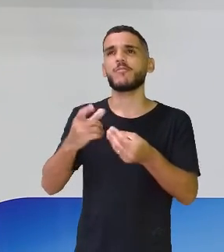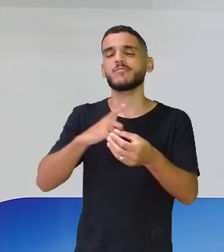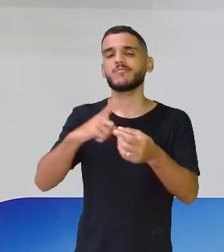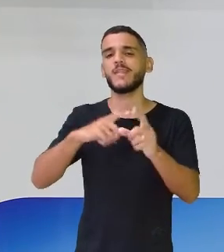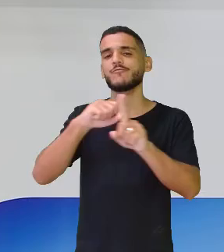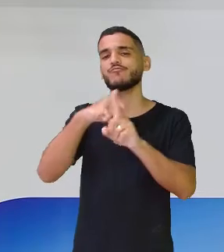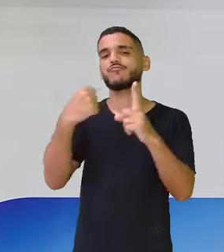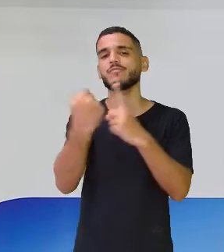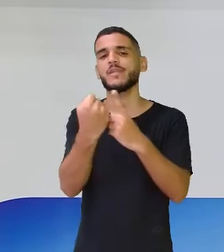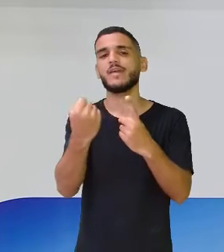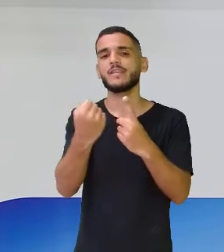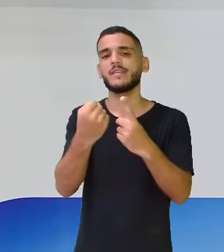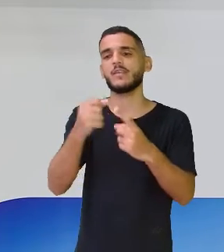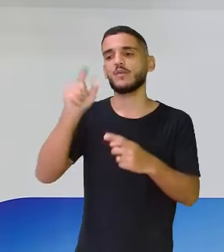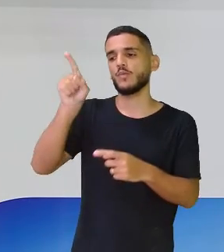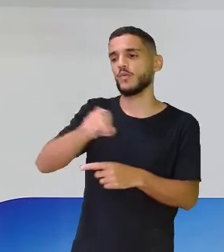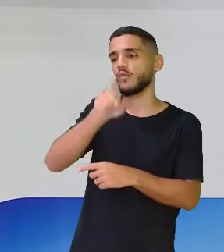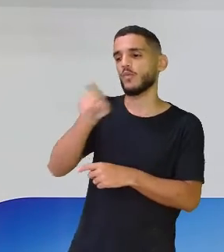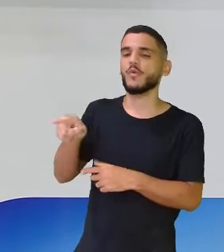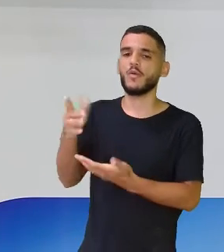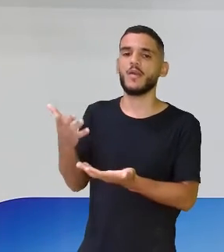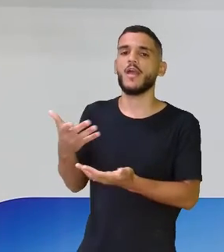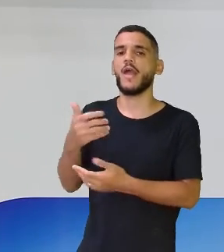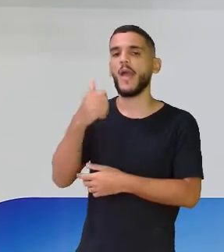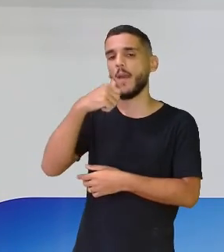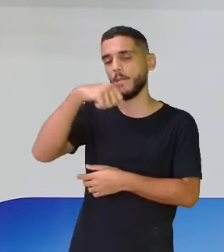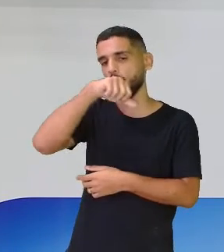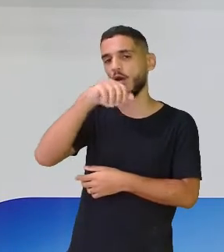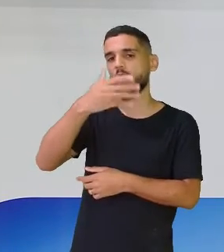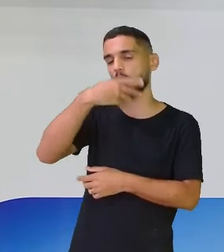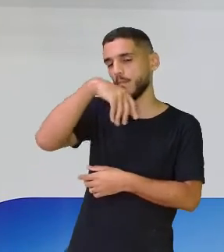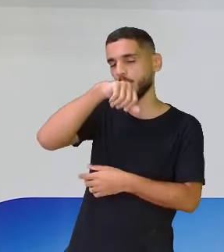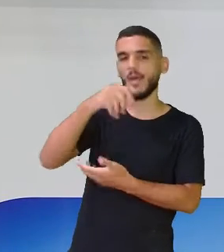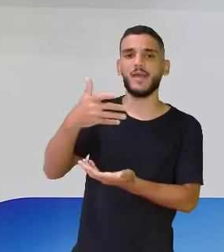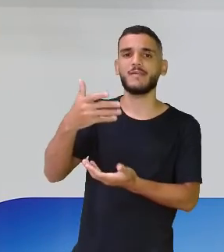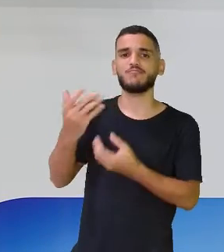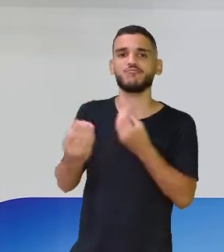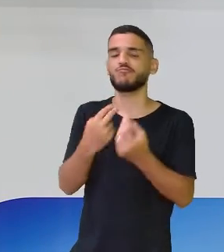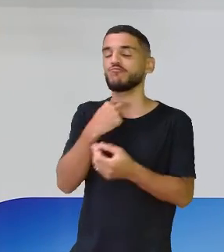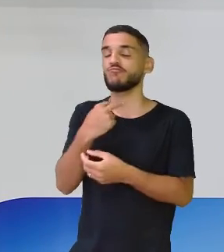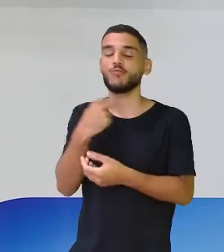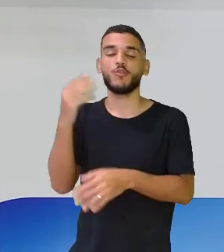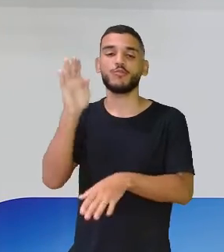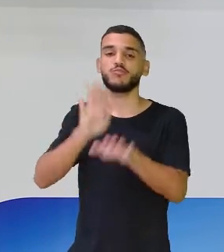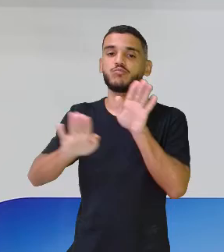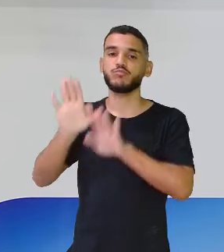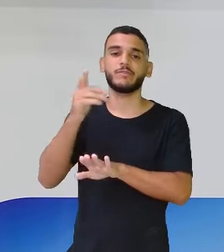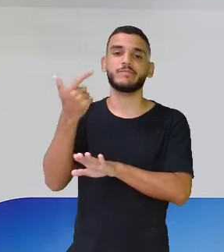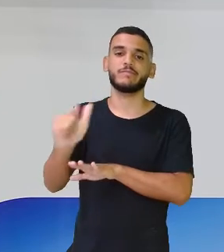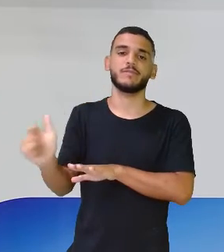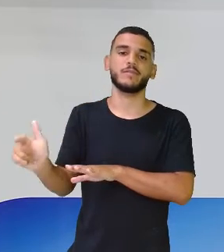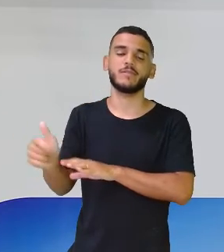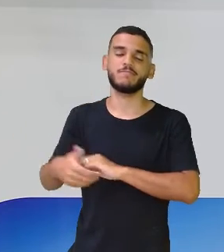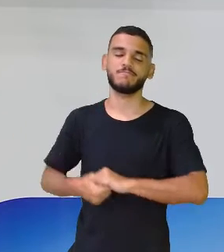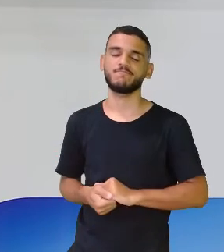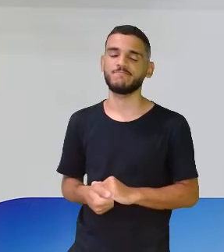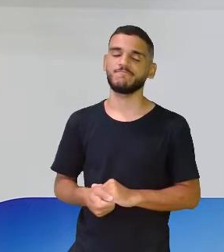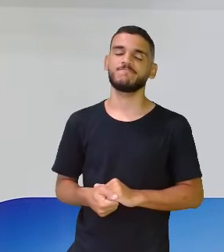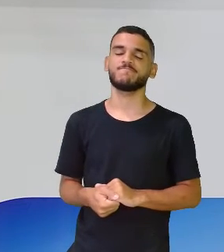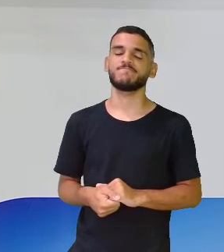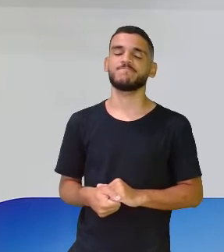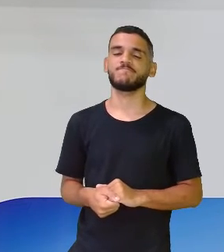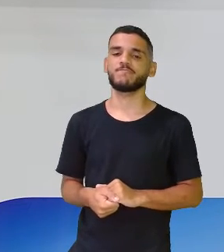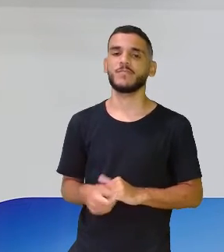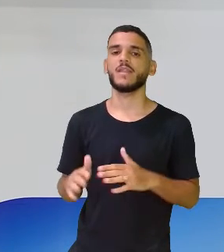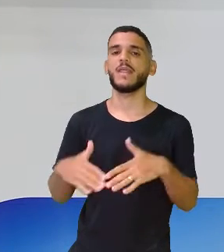poder estudar, de poder trabalhar com segurança de que seu filho ou filha vai estar sendo bem cuidado, né?